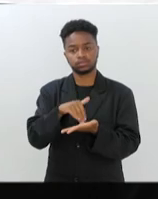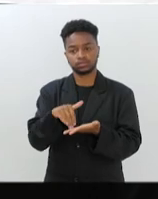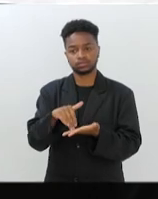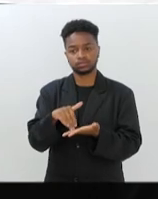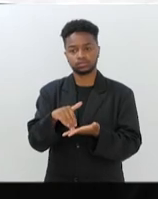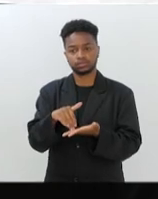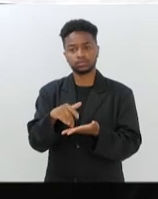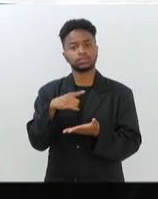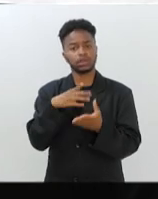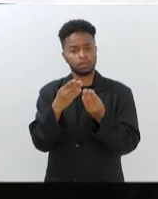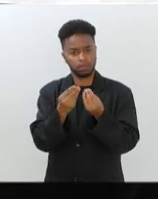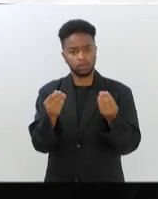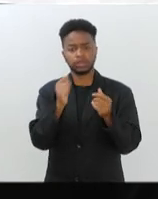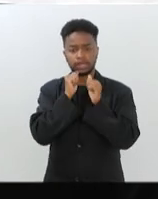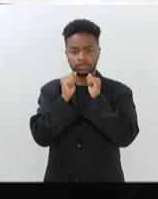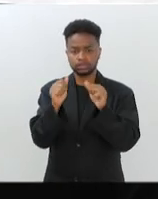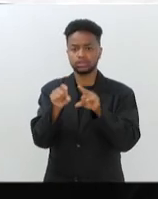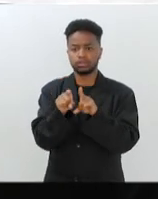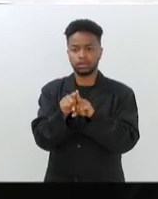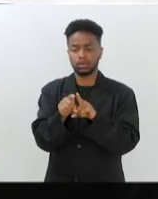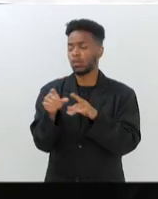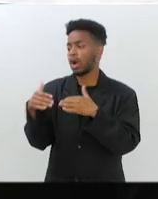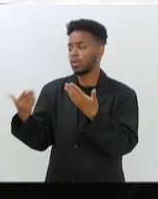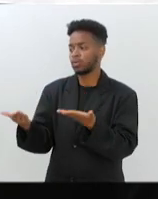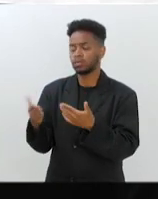alguns assessores também quais